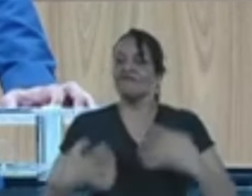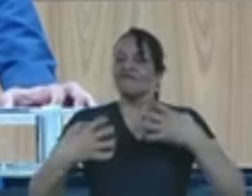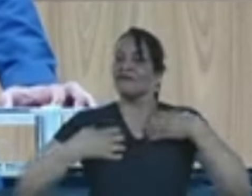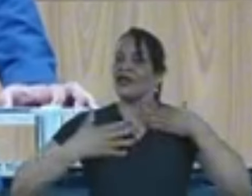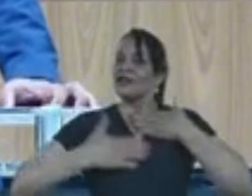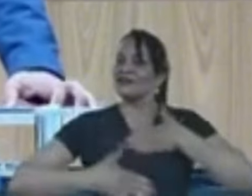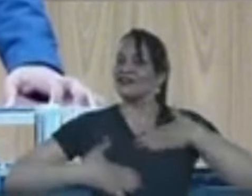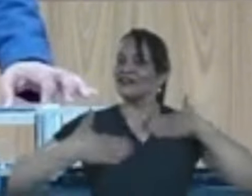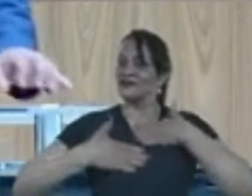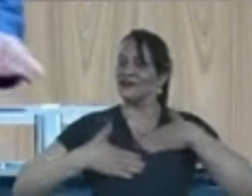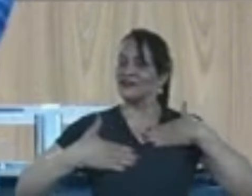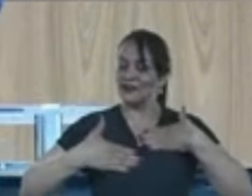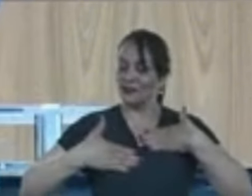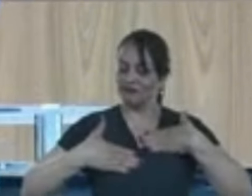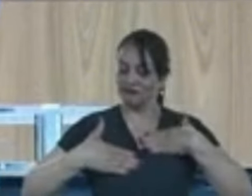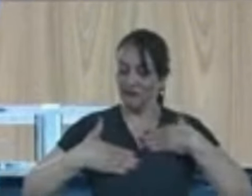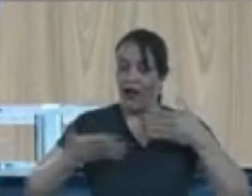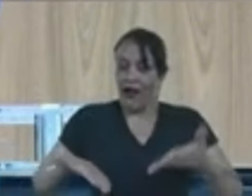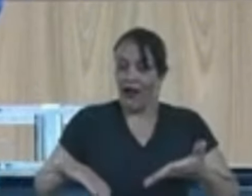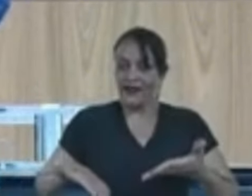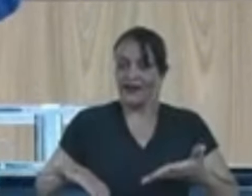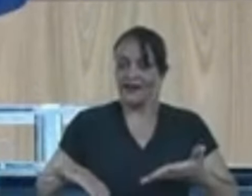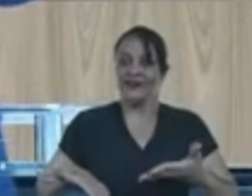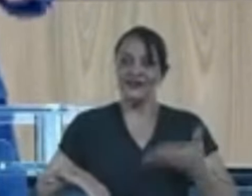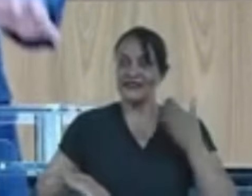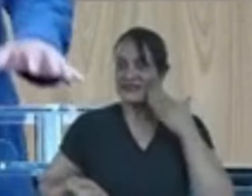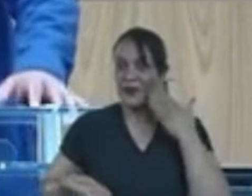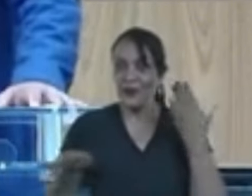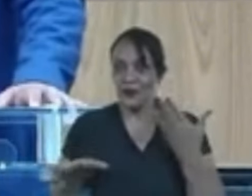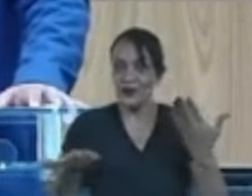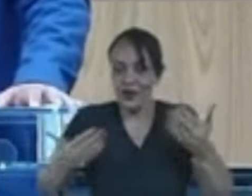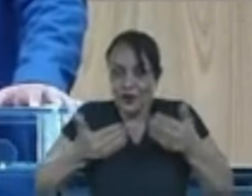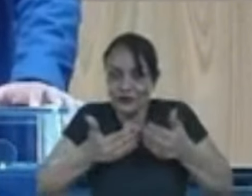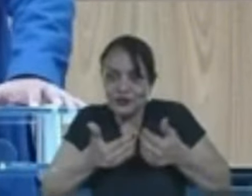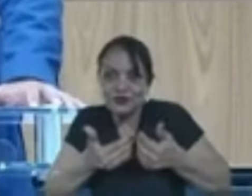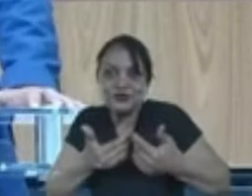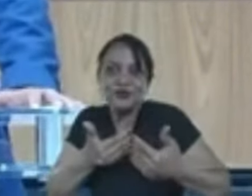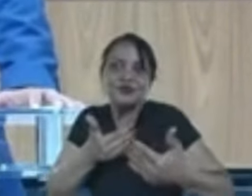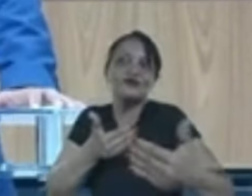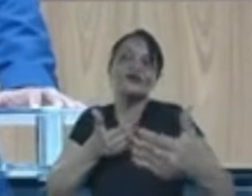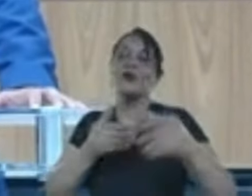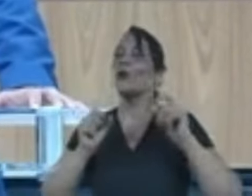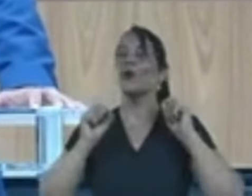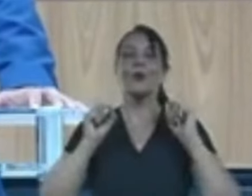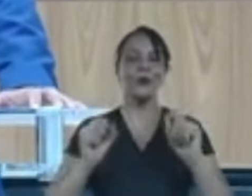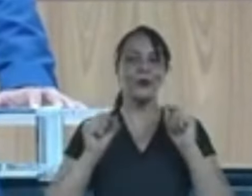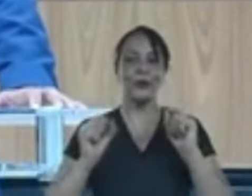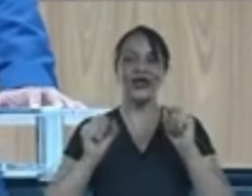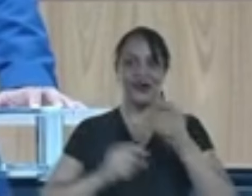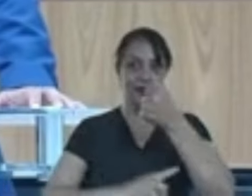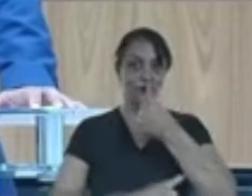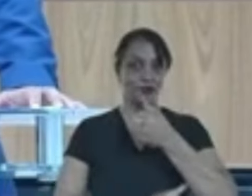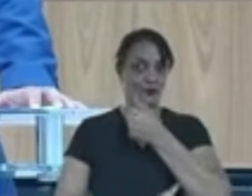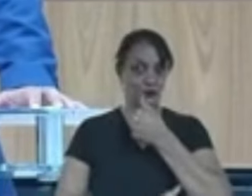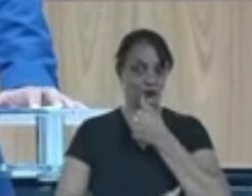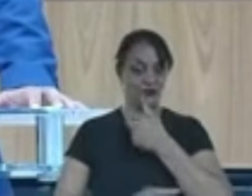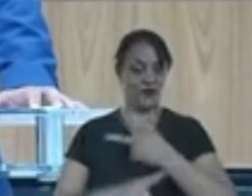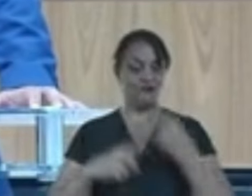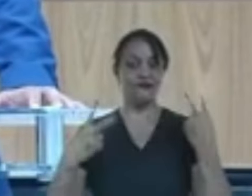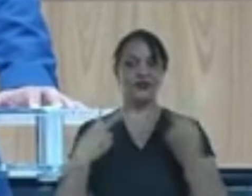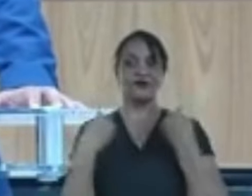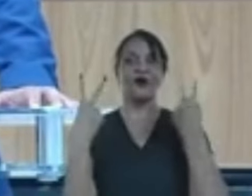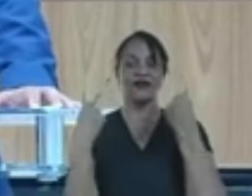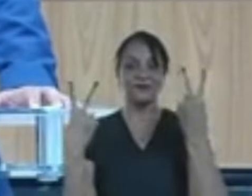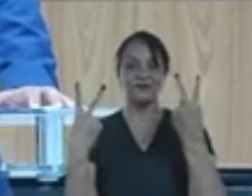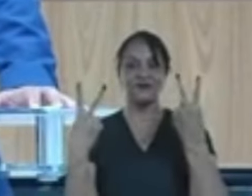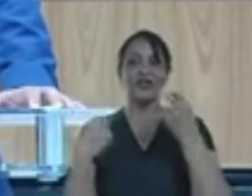grande poder estar aqui. E hoje vocês sabem que nós estamos dando início exatamente o quê? Ao jejum da vitória.